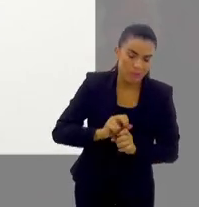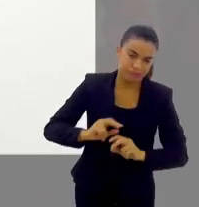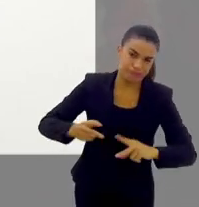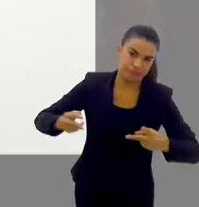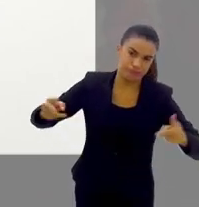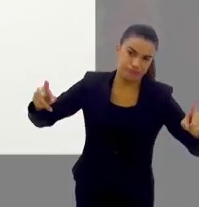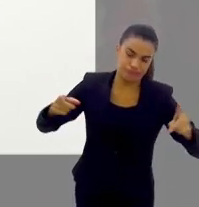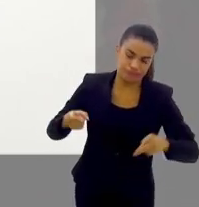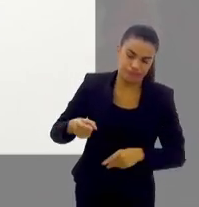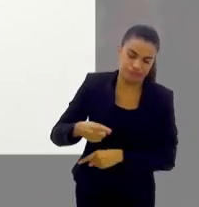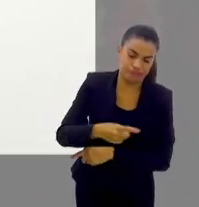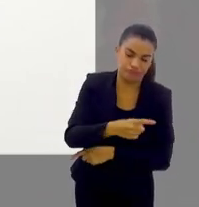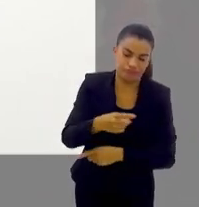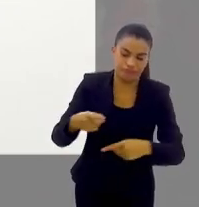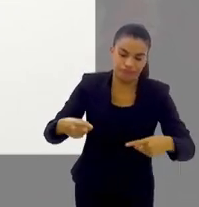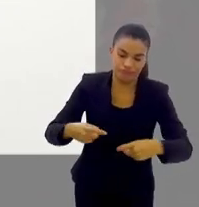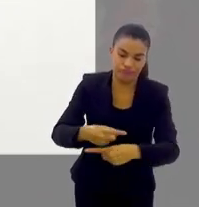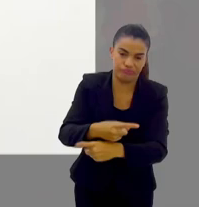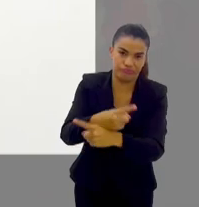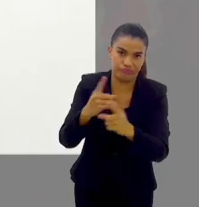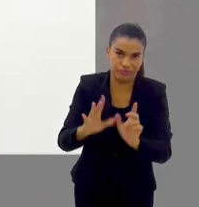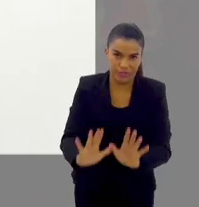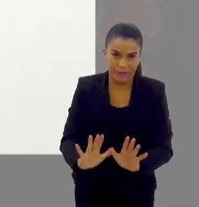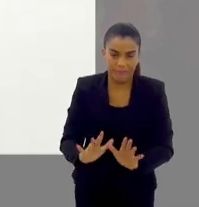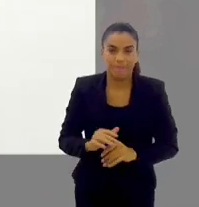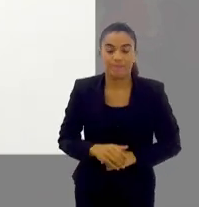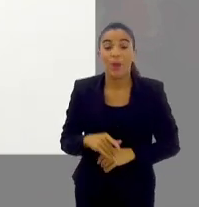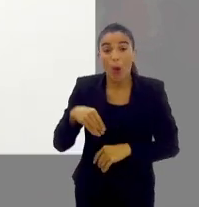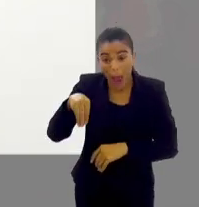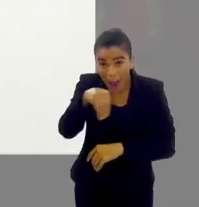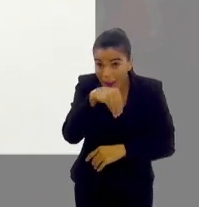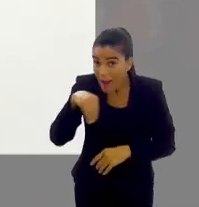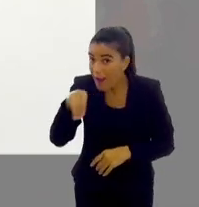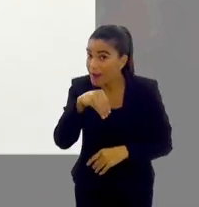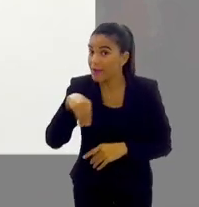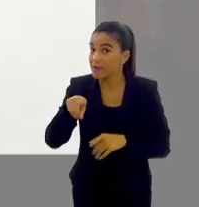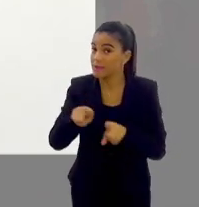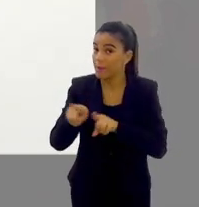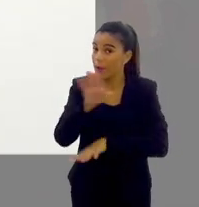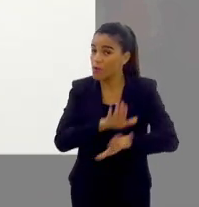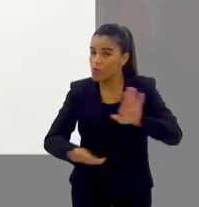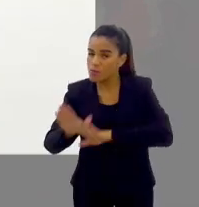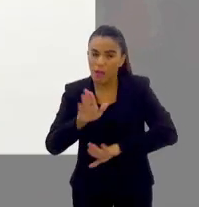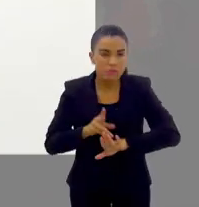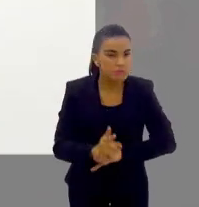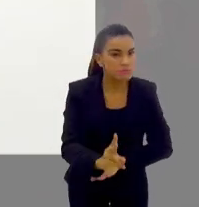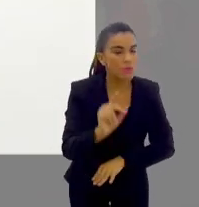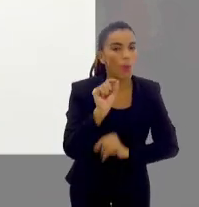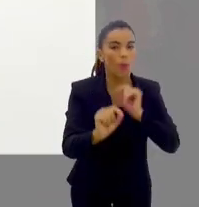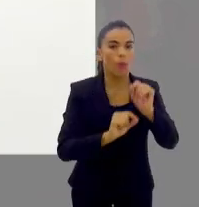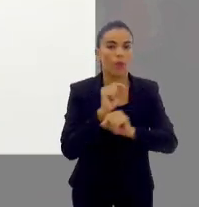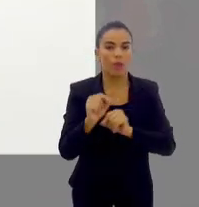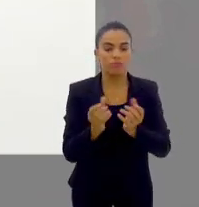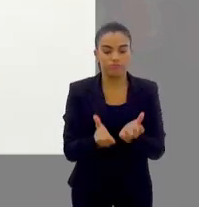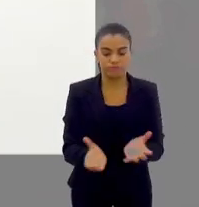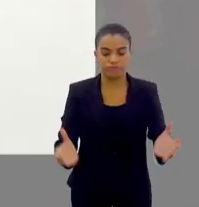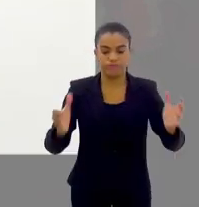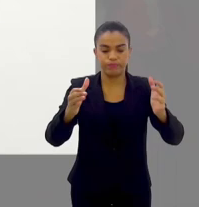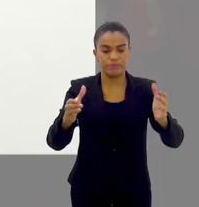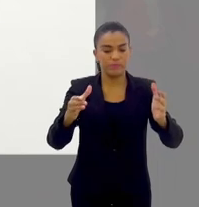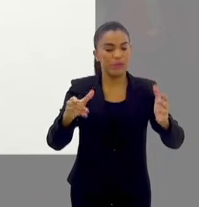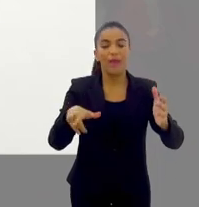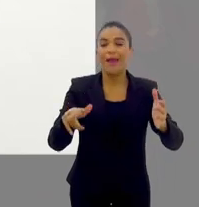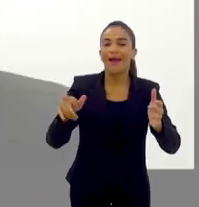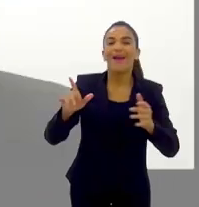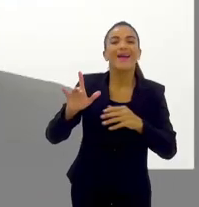uma ação muito simples, né? Que é você colocar areia ali no vasinho da planta, tomar cuidado sempre com esses recipientes